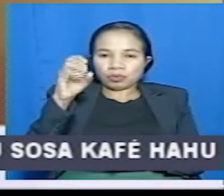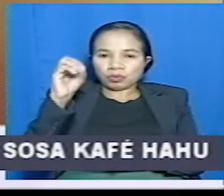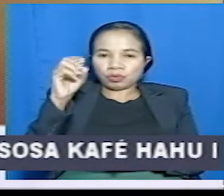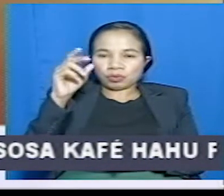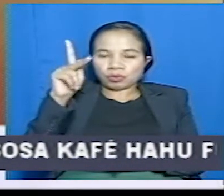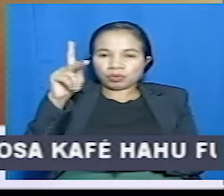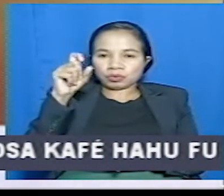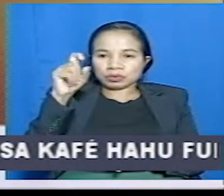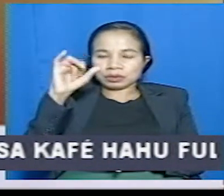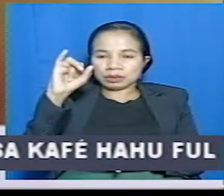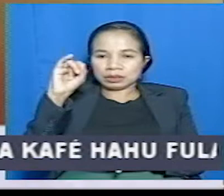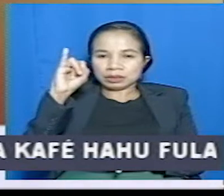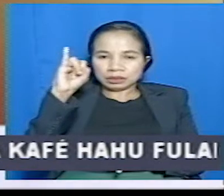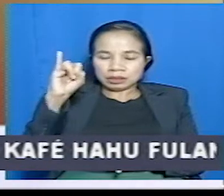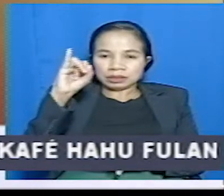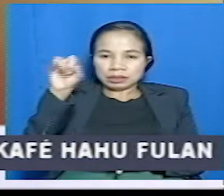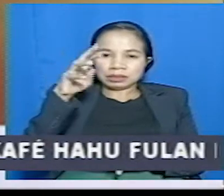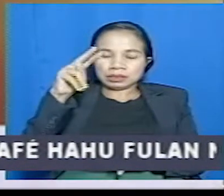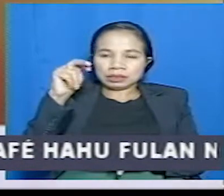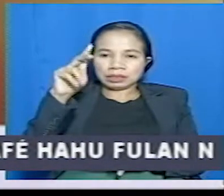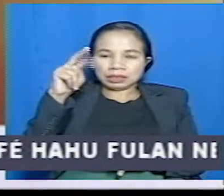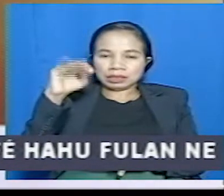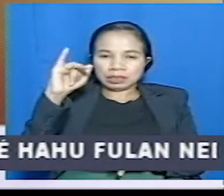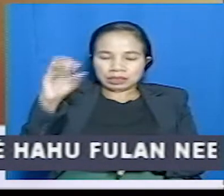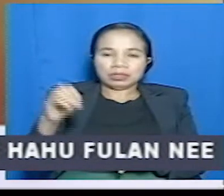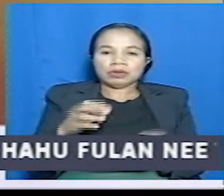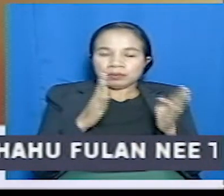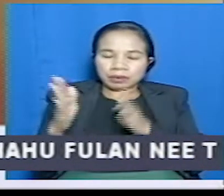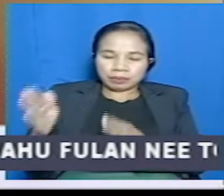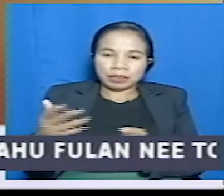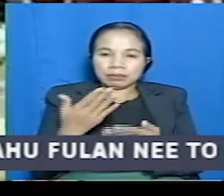isolamento, onde prepara para o cenário pior Covid-19.